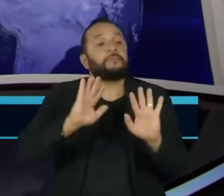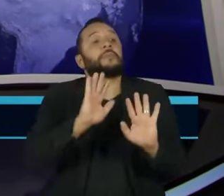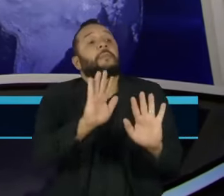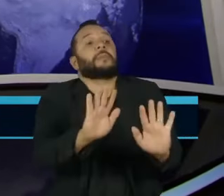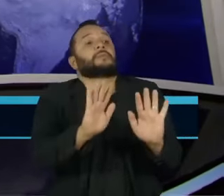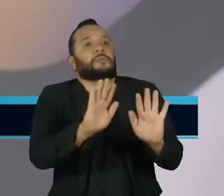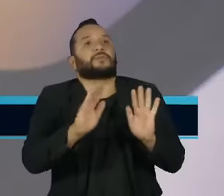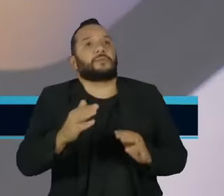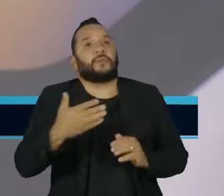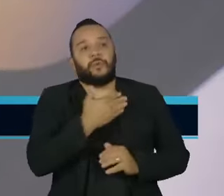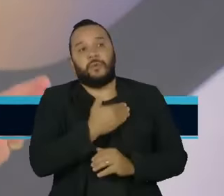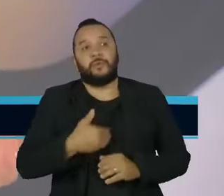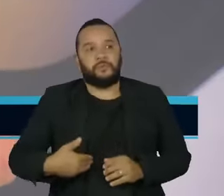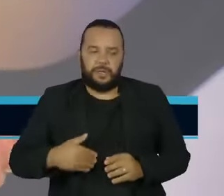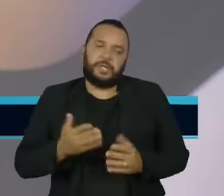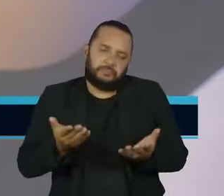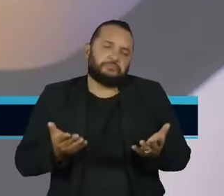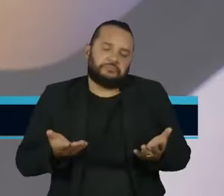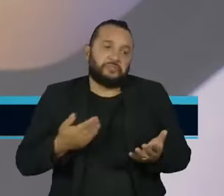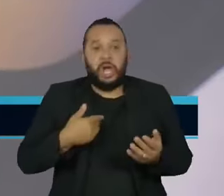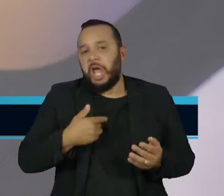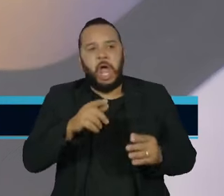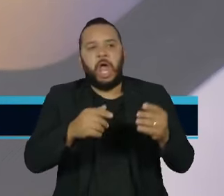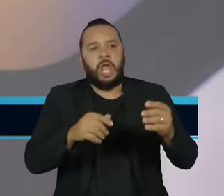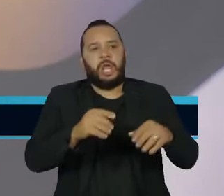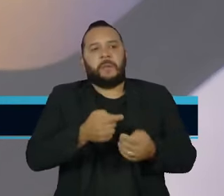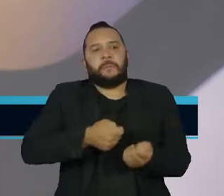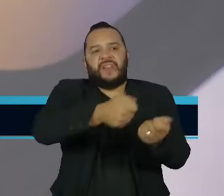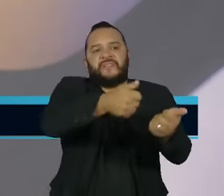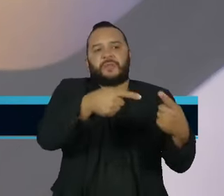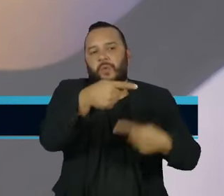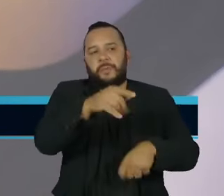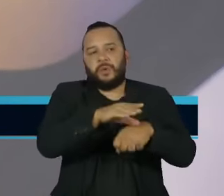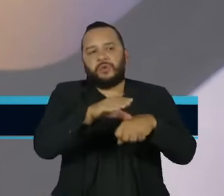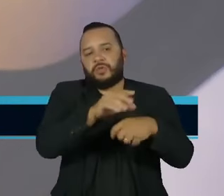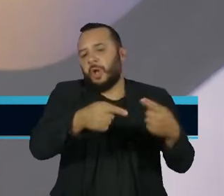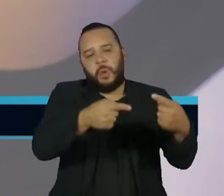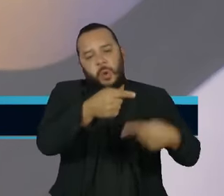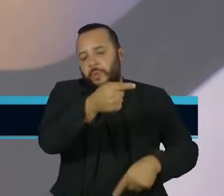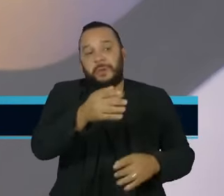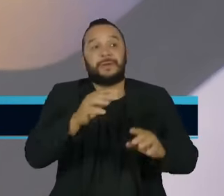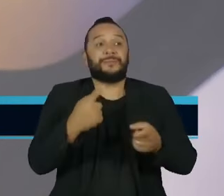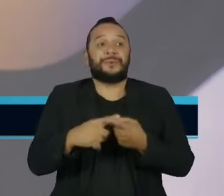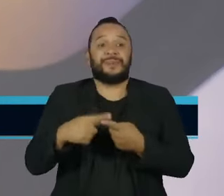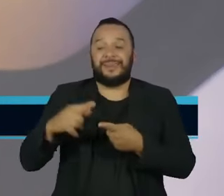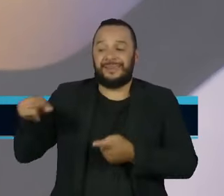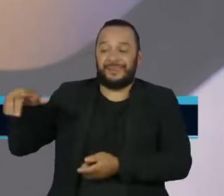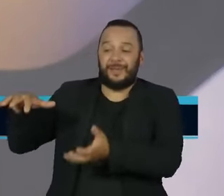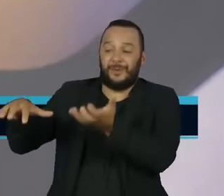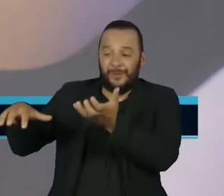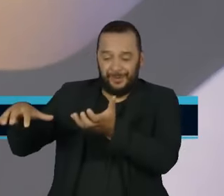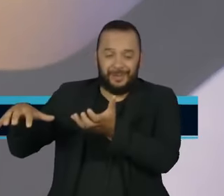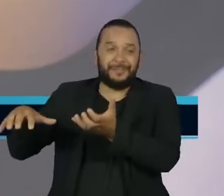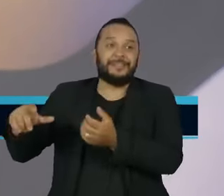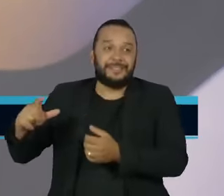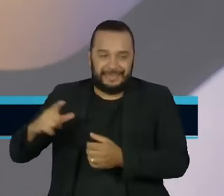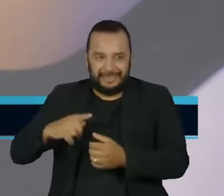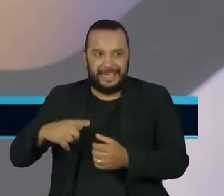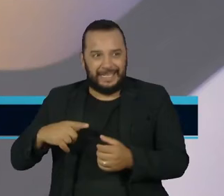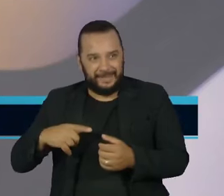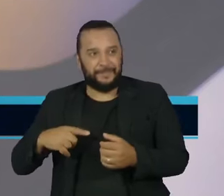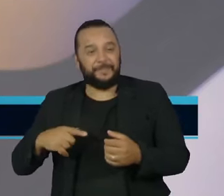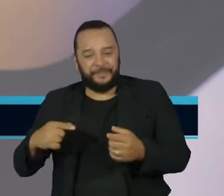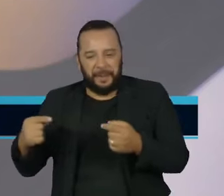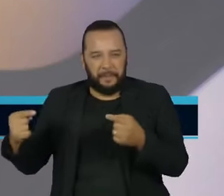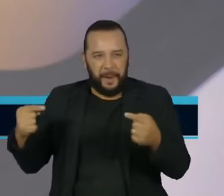deste argumento faz parte do jogo porque ele percebe que no Congresso ele enfrenta uma situação eh de grande